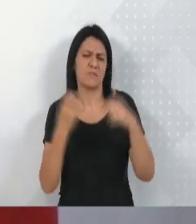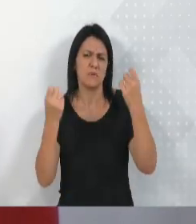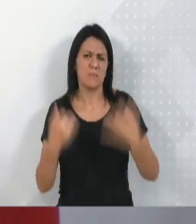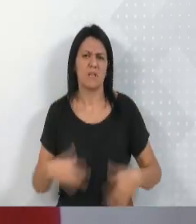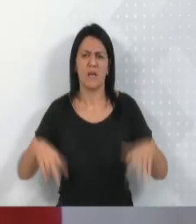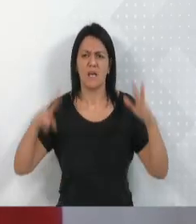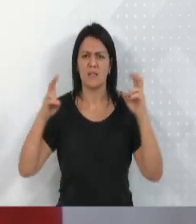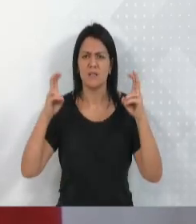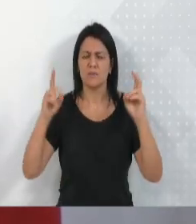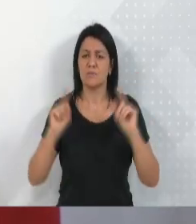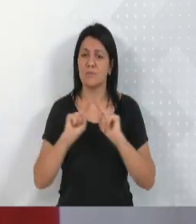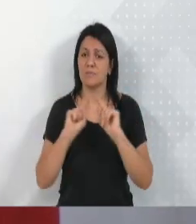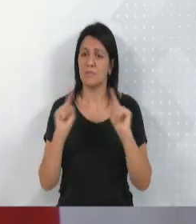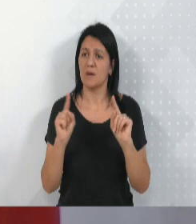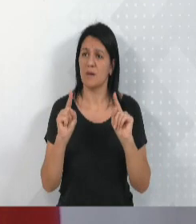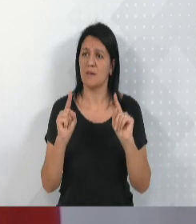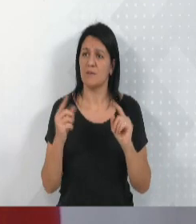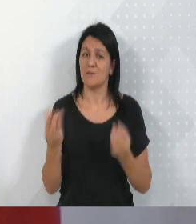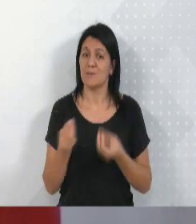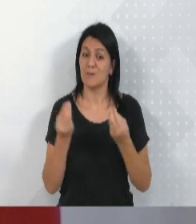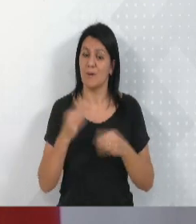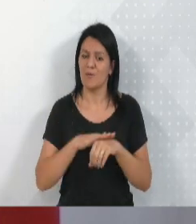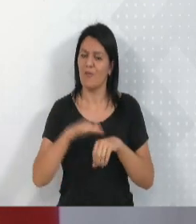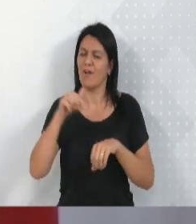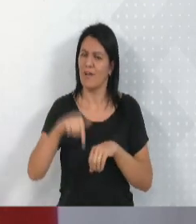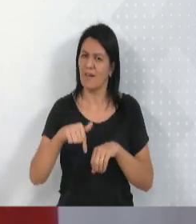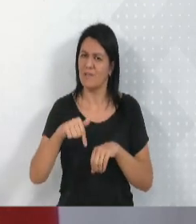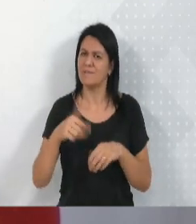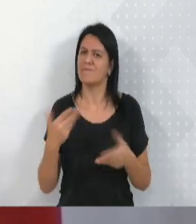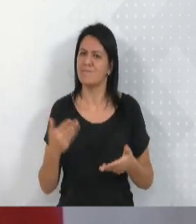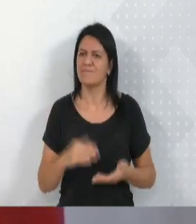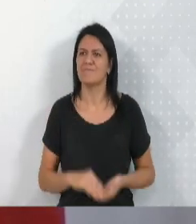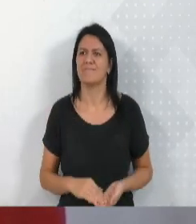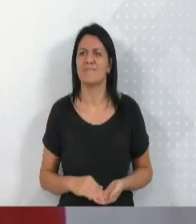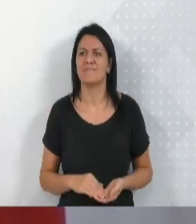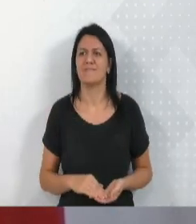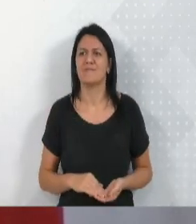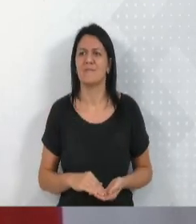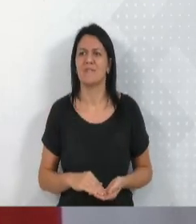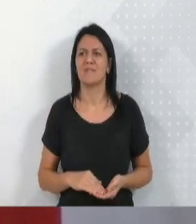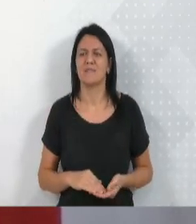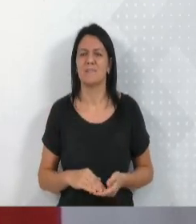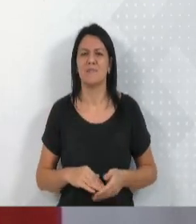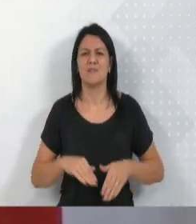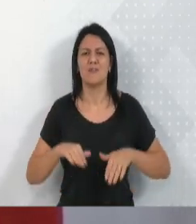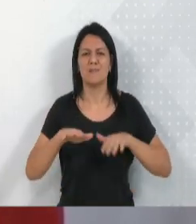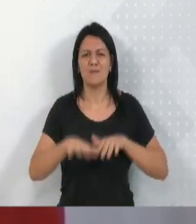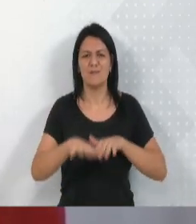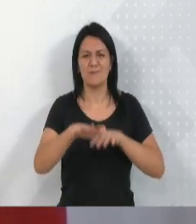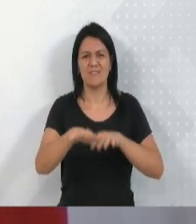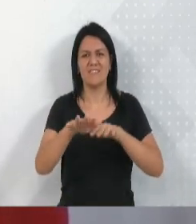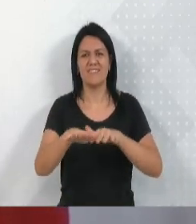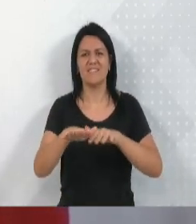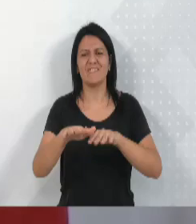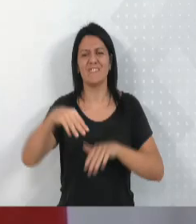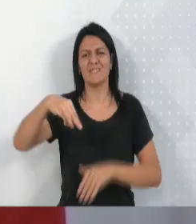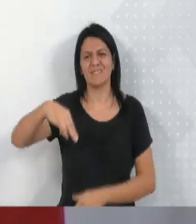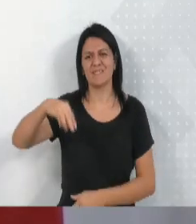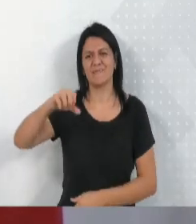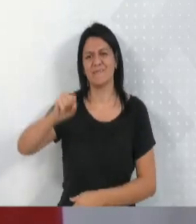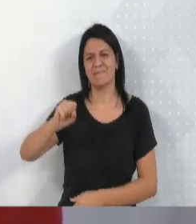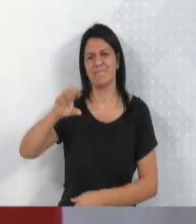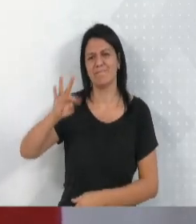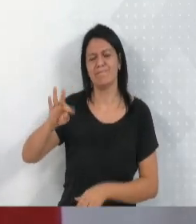foi comentado aqui nessa tarde, eu não poderia deixar de falar. Quero comentar sobre o desfile do MST, o desfile do LGBT, o